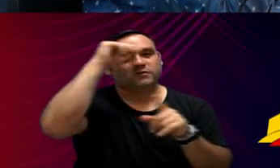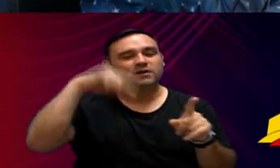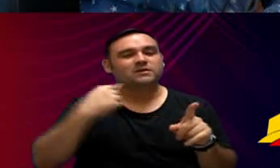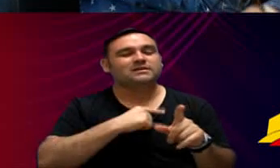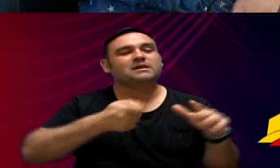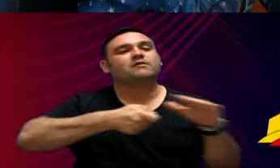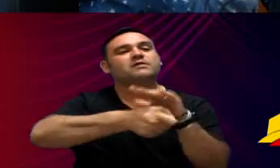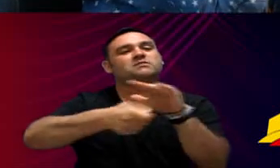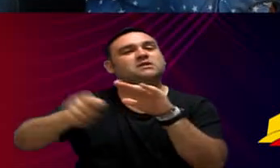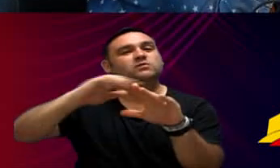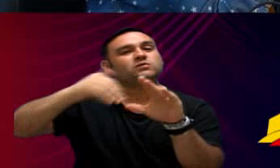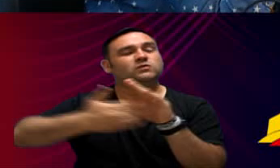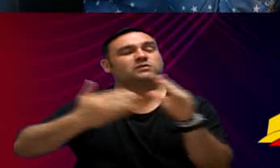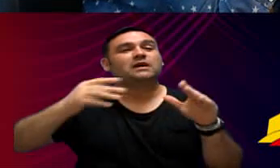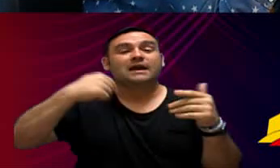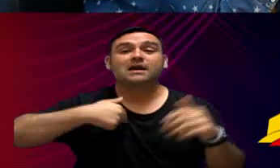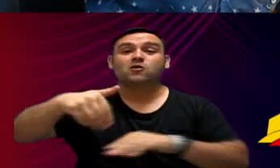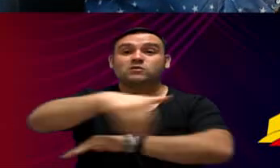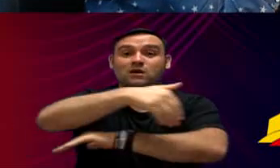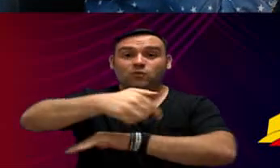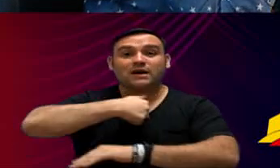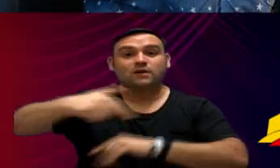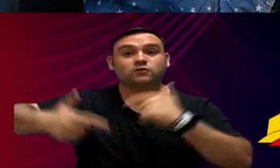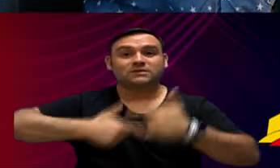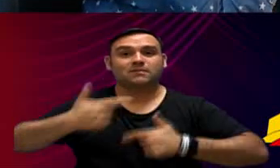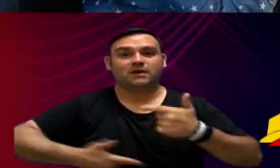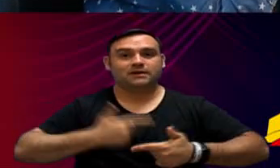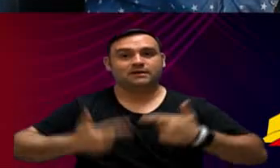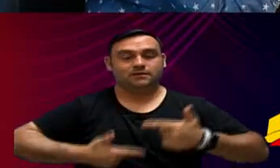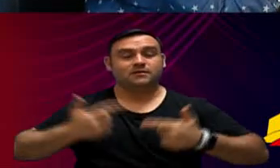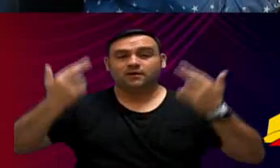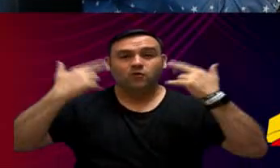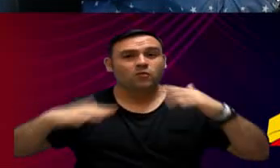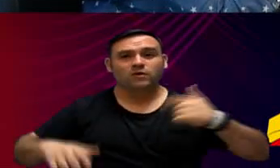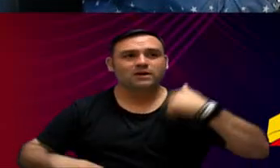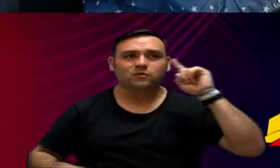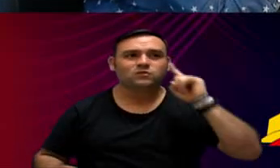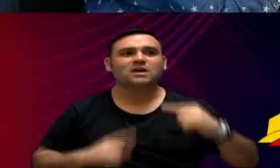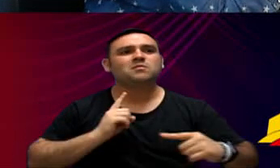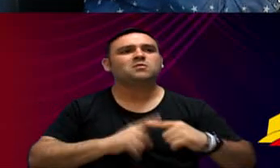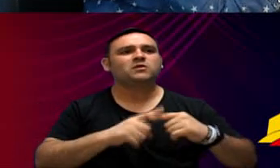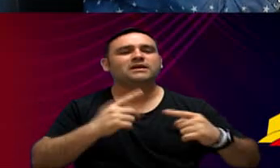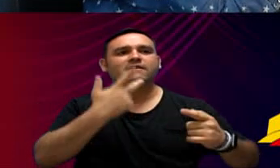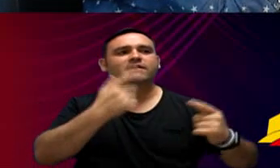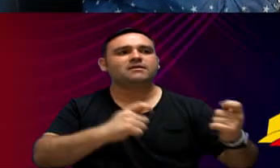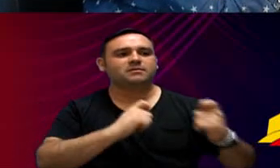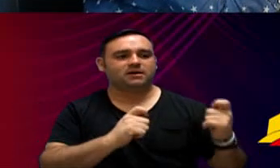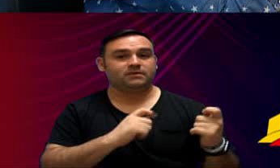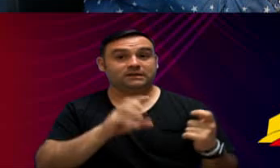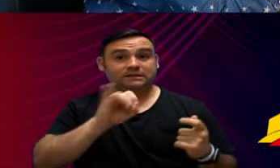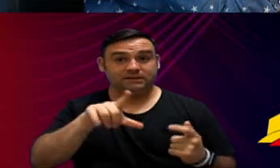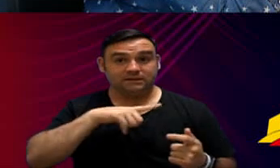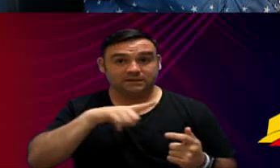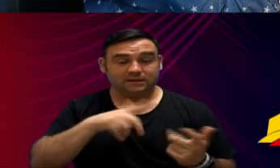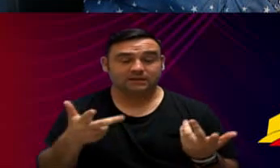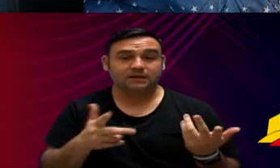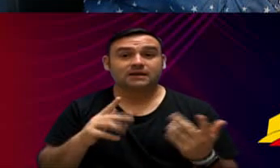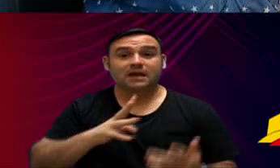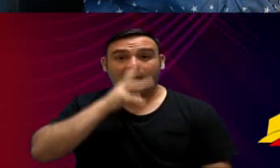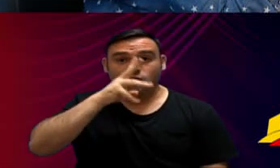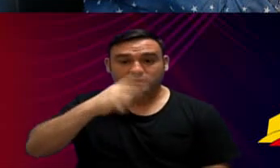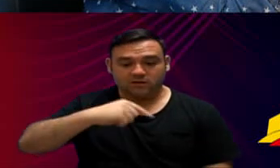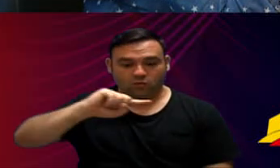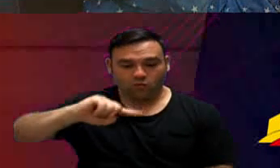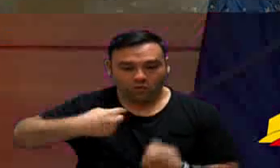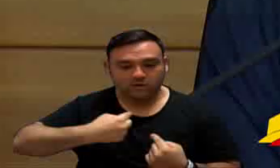nós estamos fazendo nessas unidades. Então, estou na rua, estou trabalhando, normalmente. Então, não sei por que a senhora está insinuando. Se a senhora tem alguma...